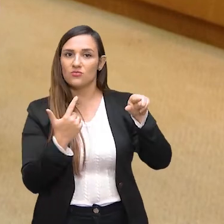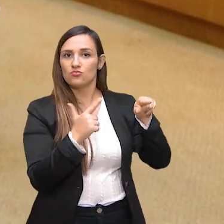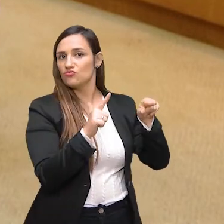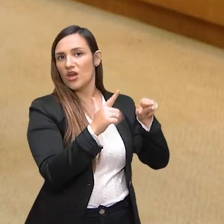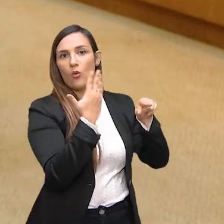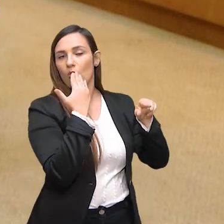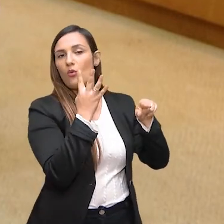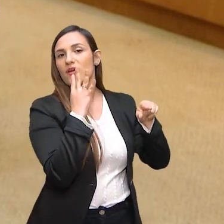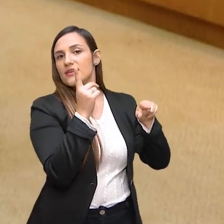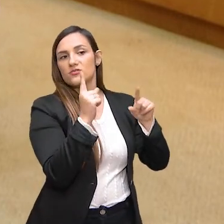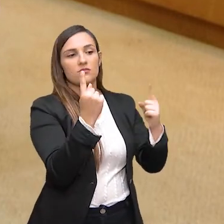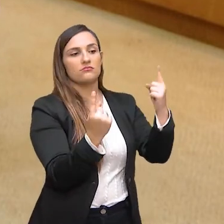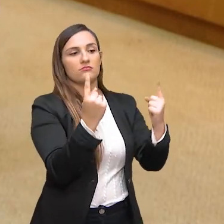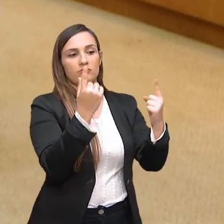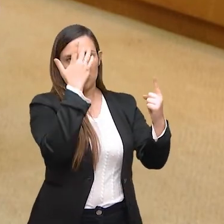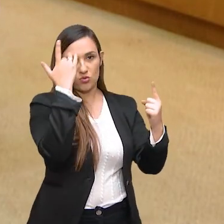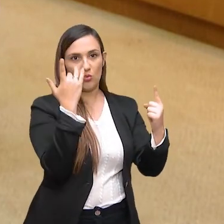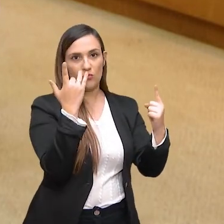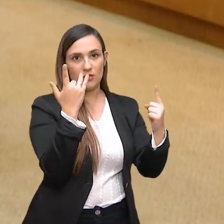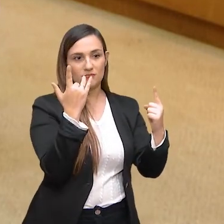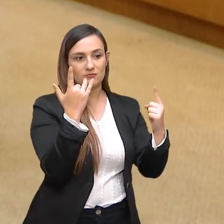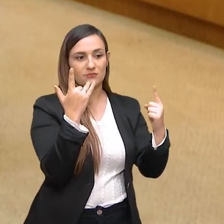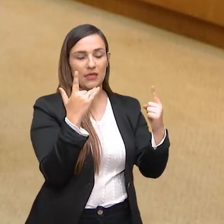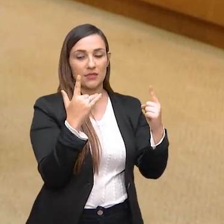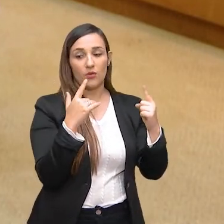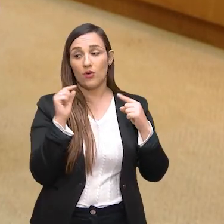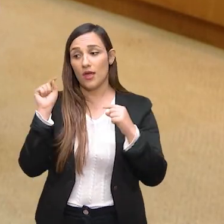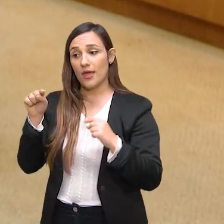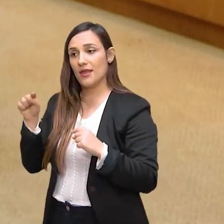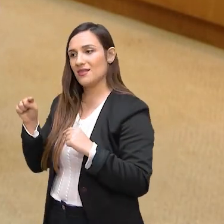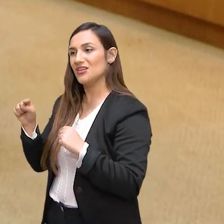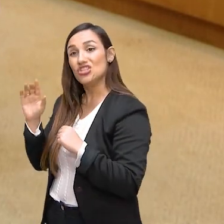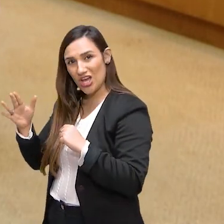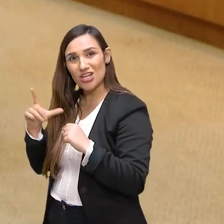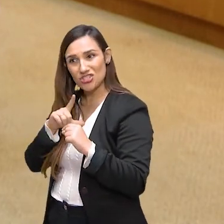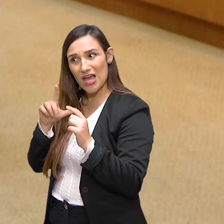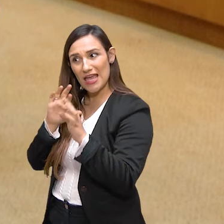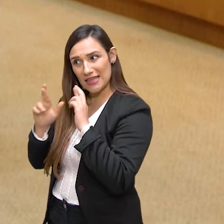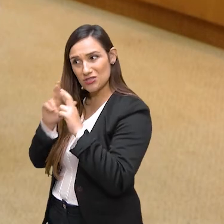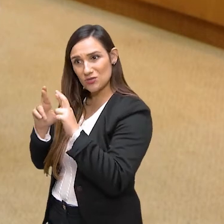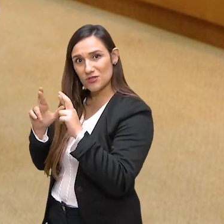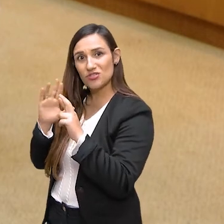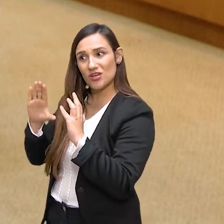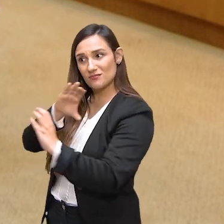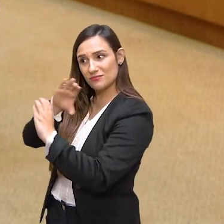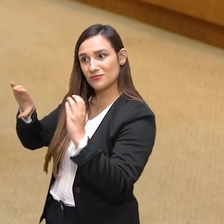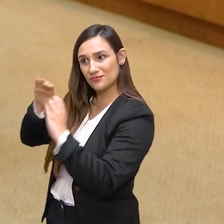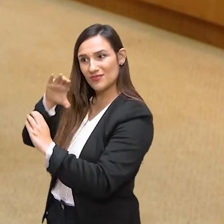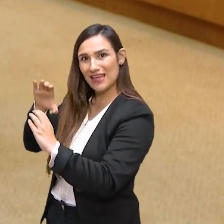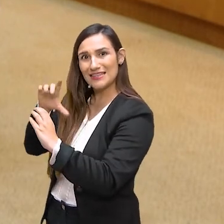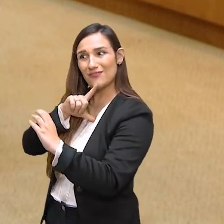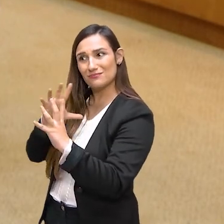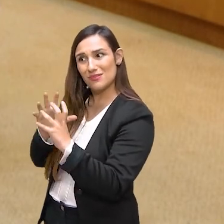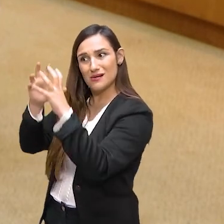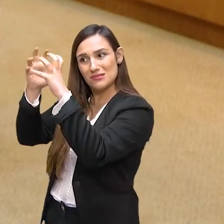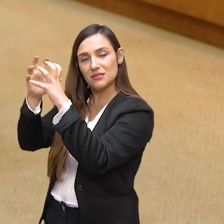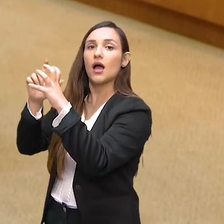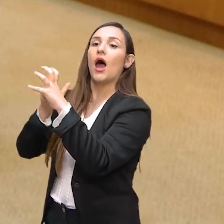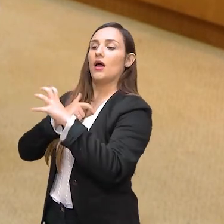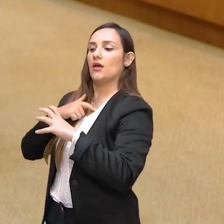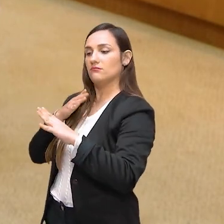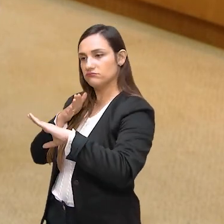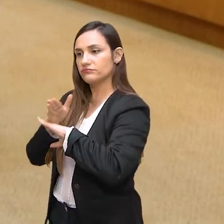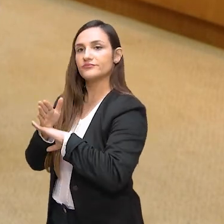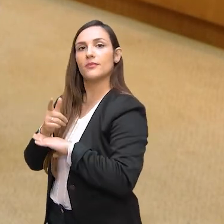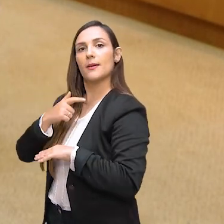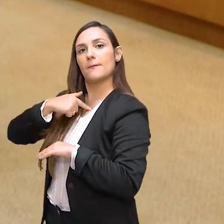não. Então, a atuação do mediador se dá quando as pessoas tinham uma relação e a sua comunicação foi interrompida por